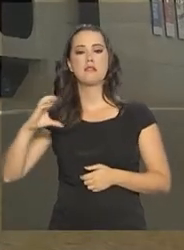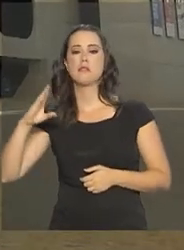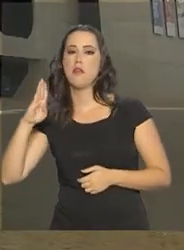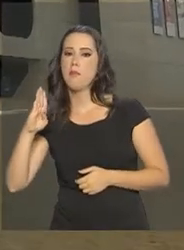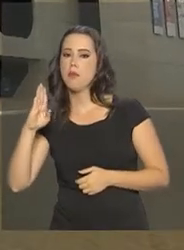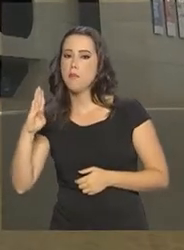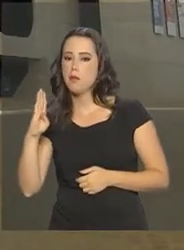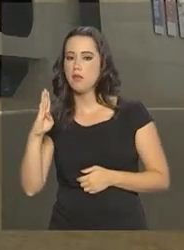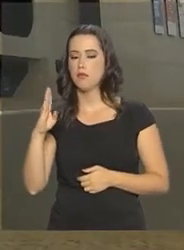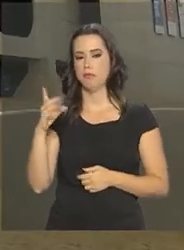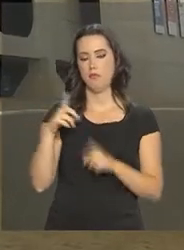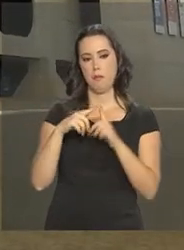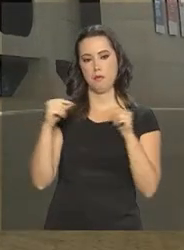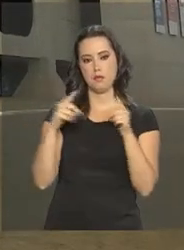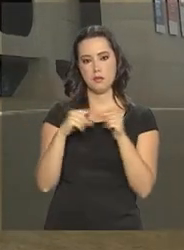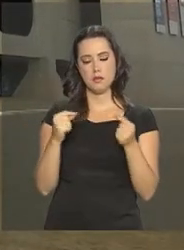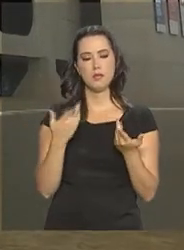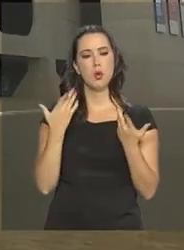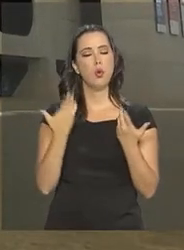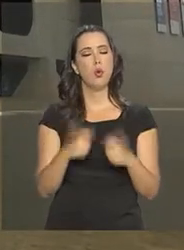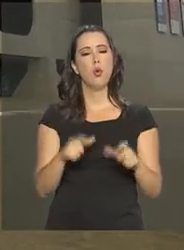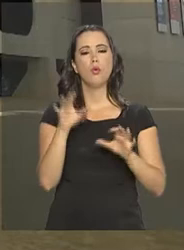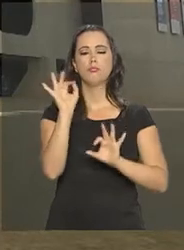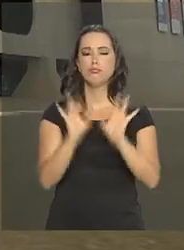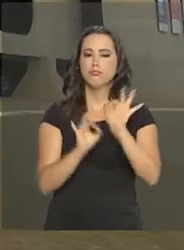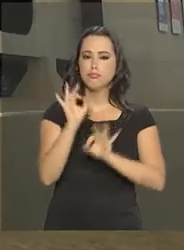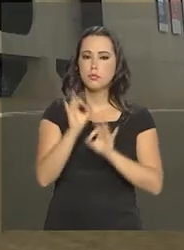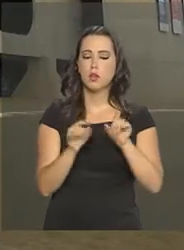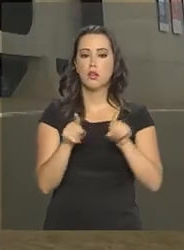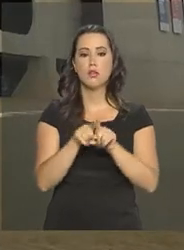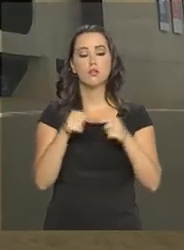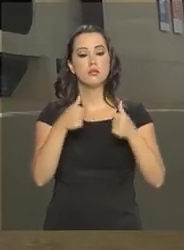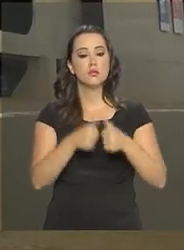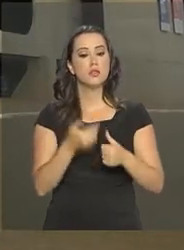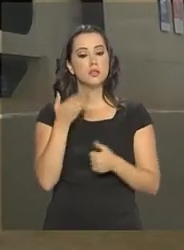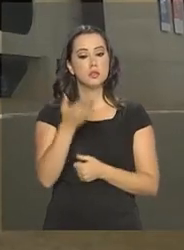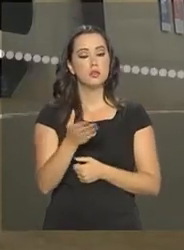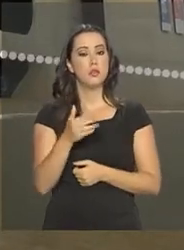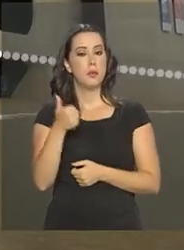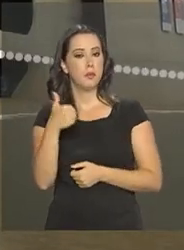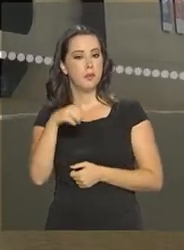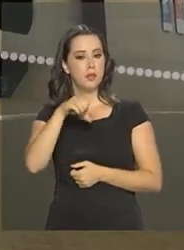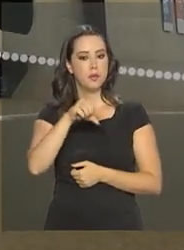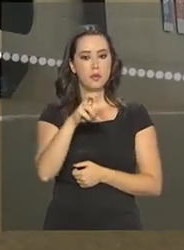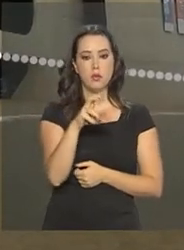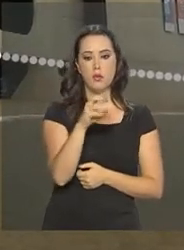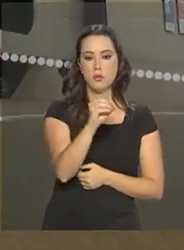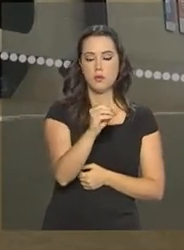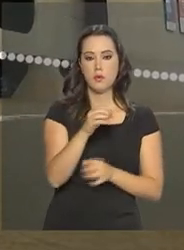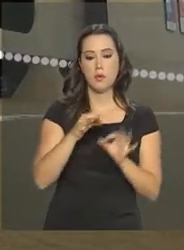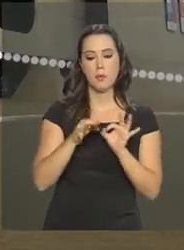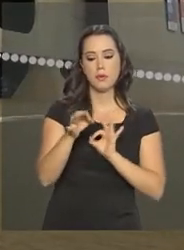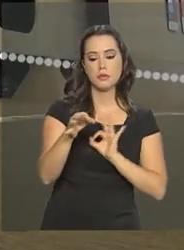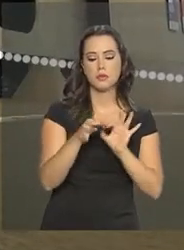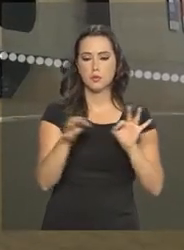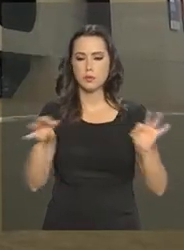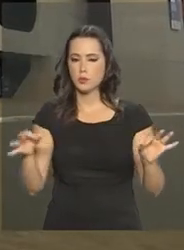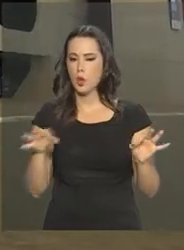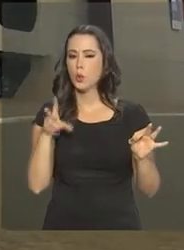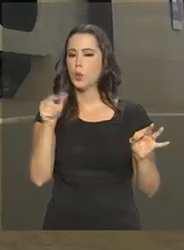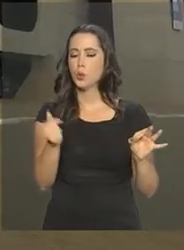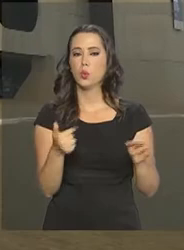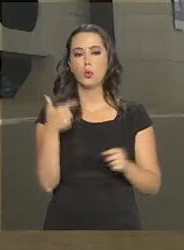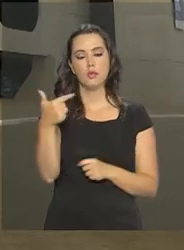em brasília a estrutura física vai funcionar numa área de 1.950 metros quadrados serão ao todo